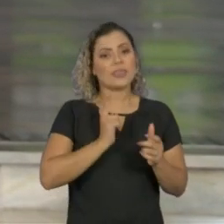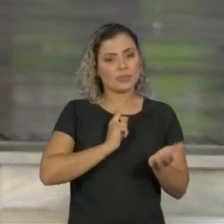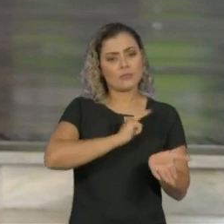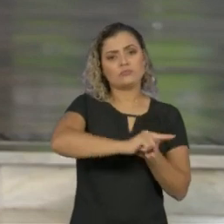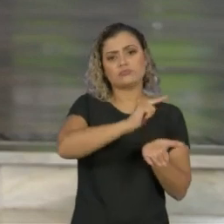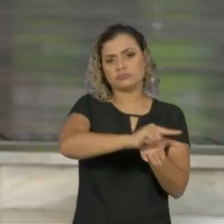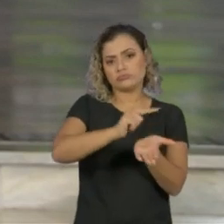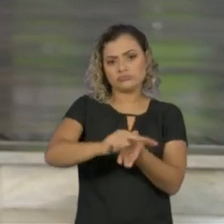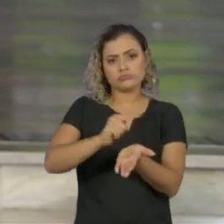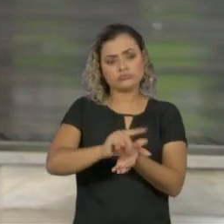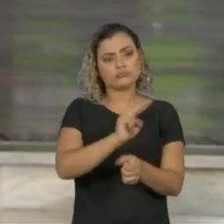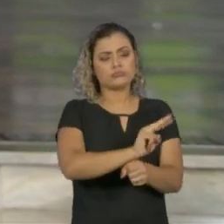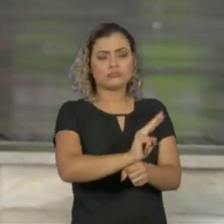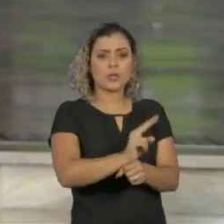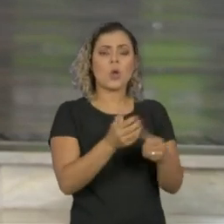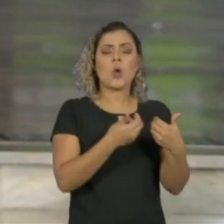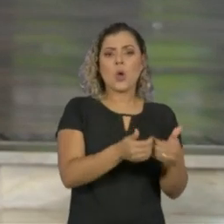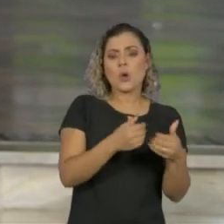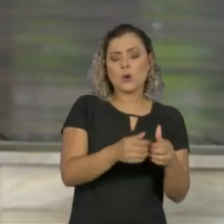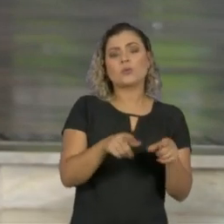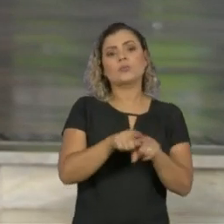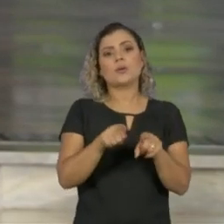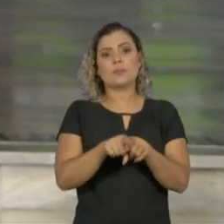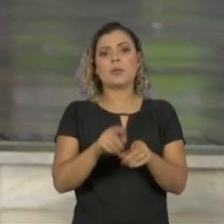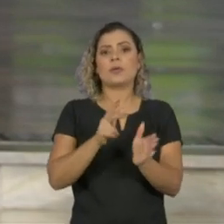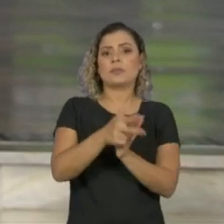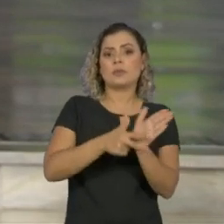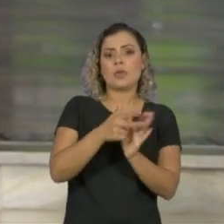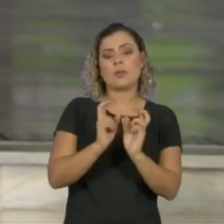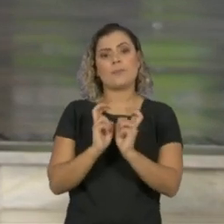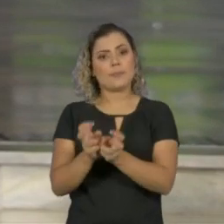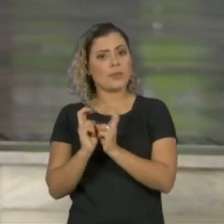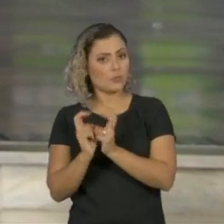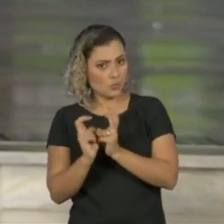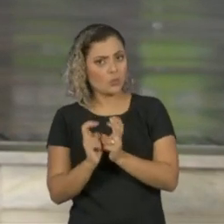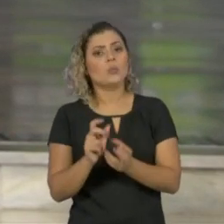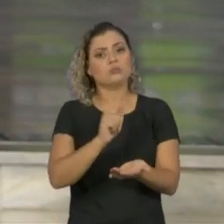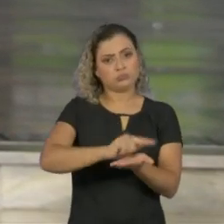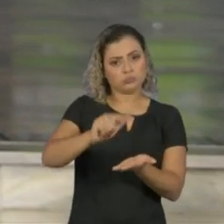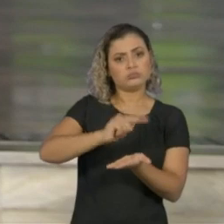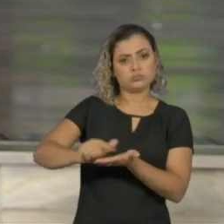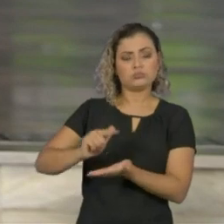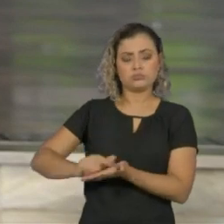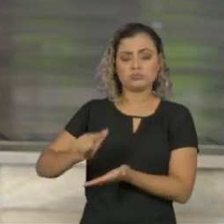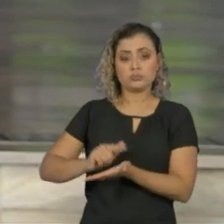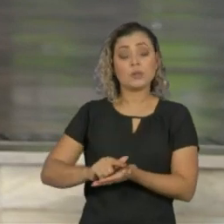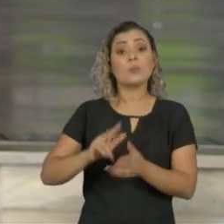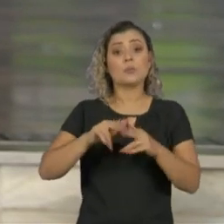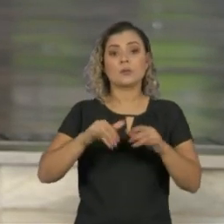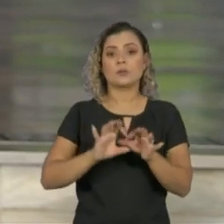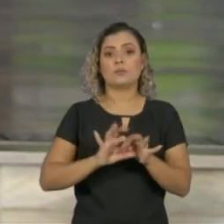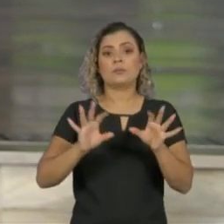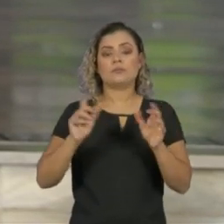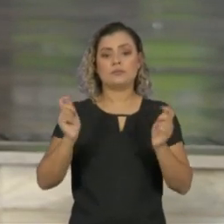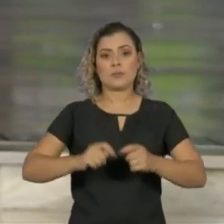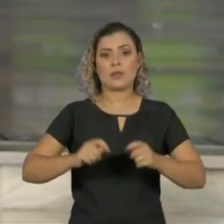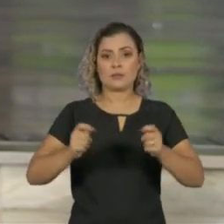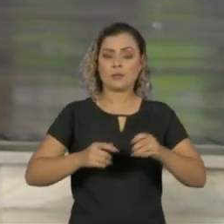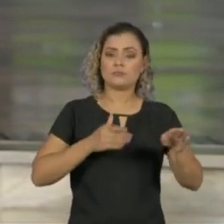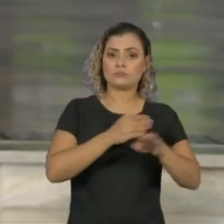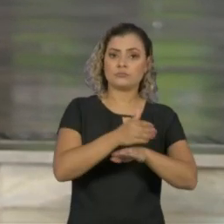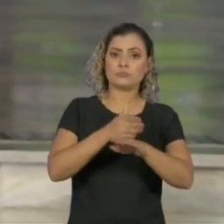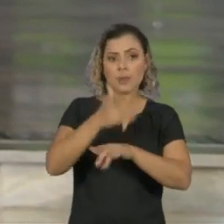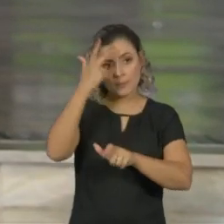higienização de ônibus e vagões de trem e do metrô, permitindo o acesso e a mobilidade